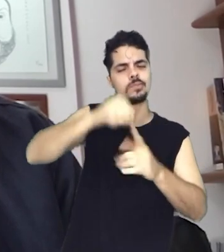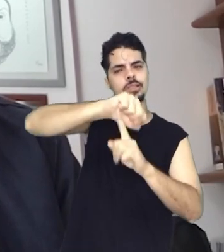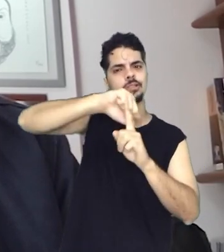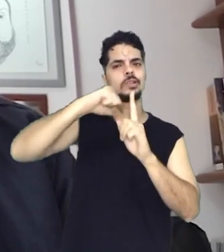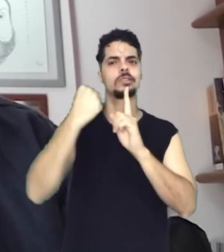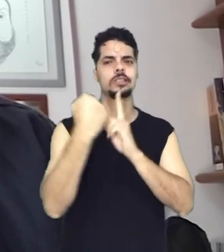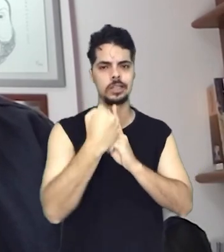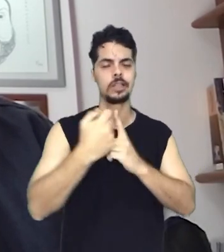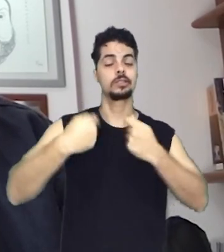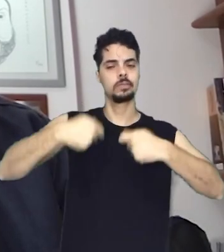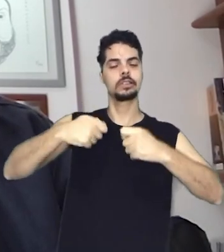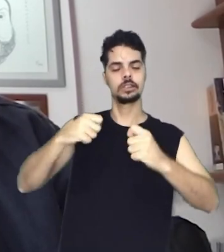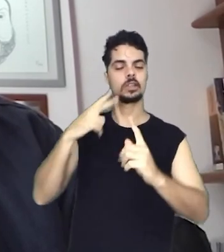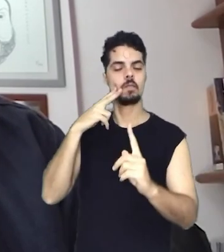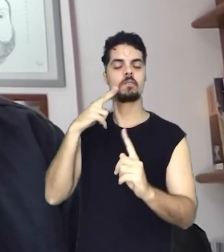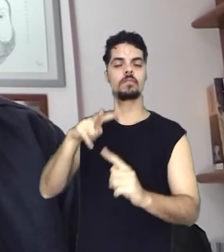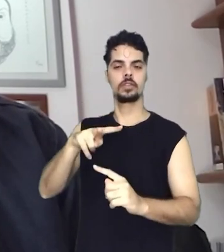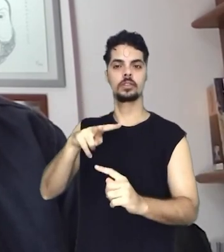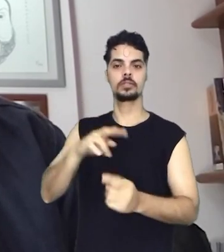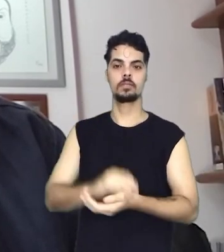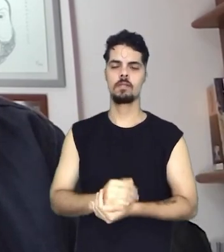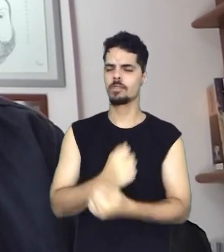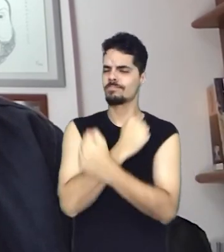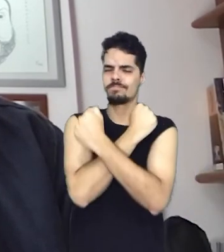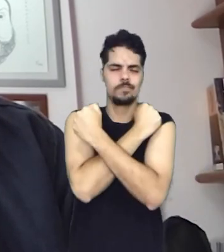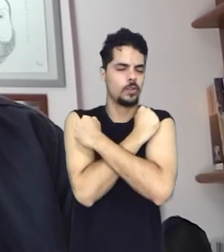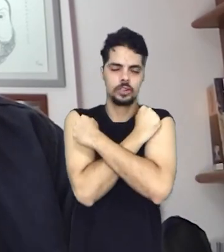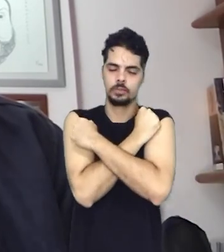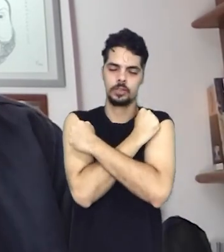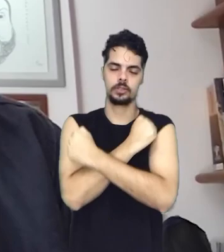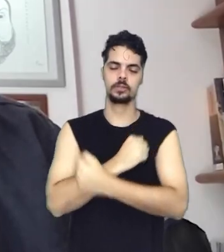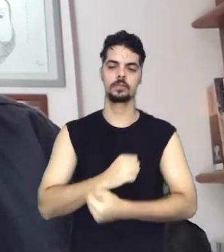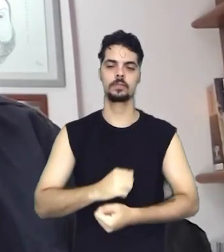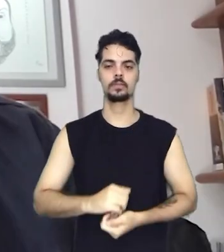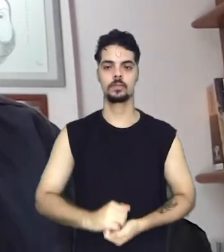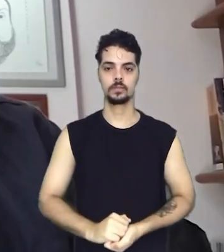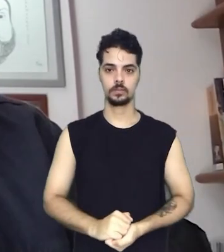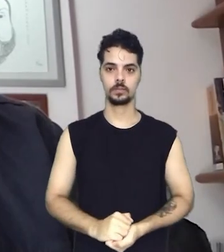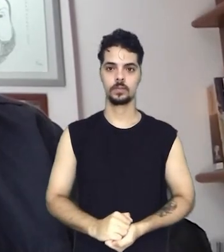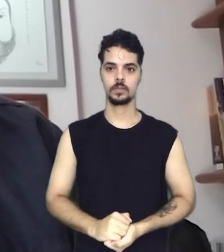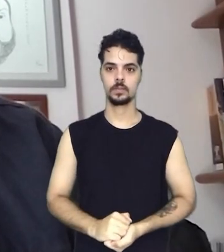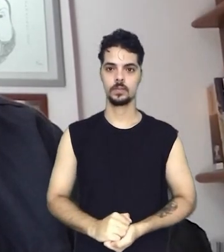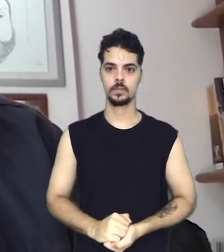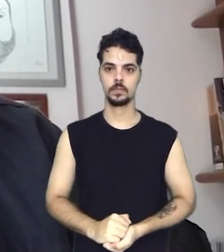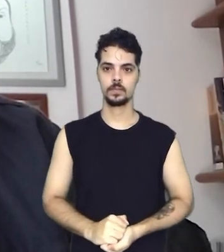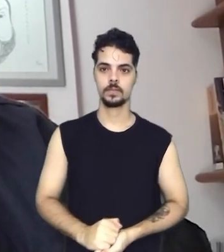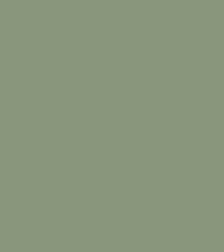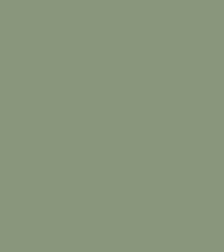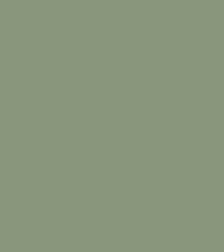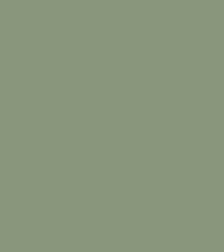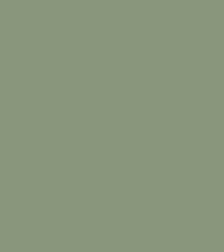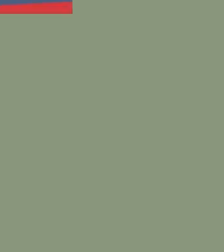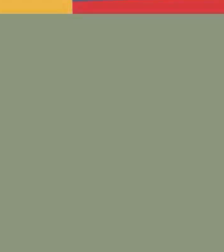o papel e a sociedade são duas coisas totalmente distintas forte abraço